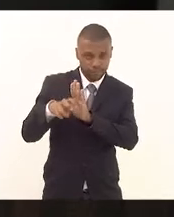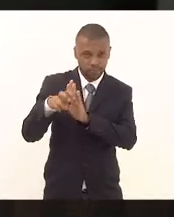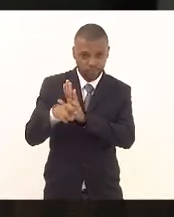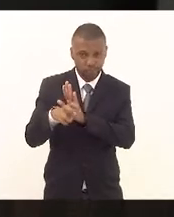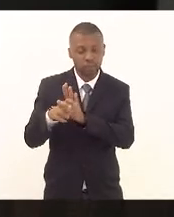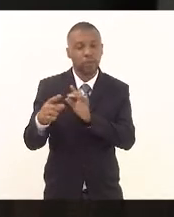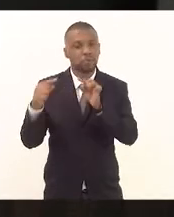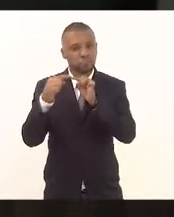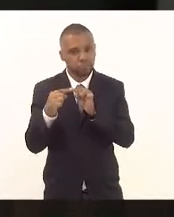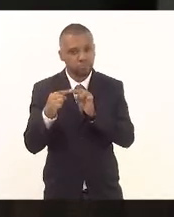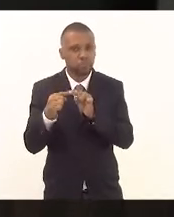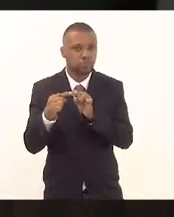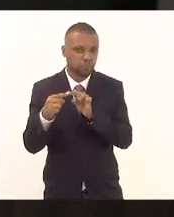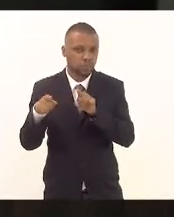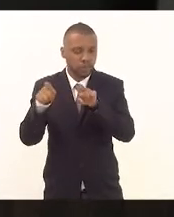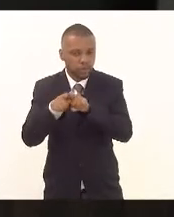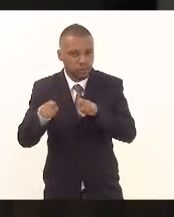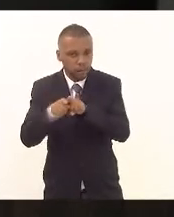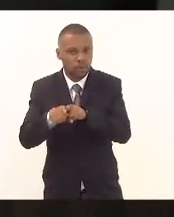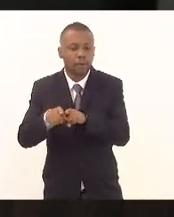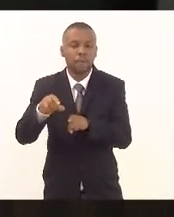e Marcelo Cabeleireiro.